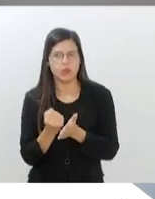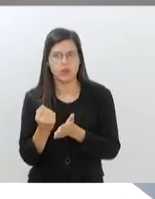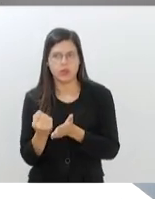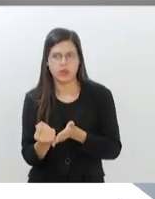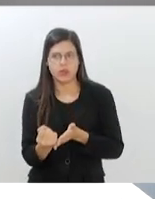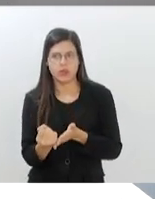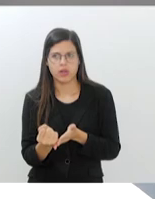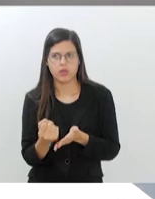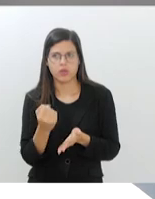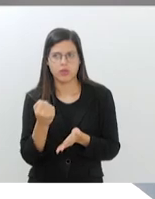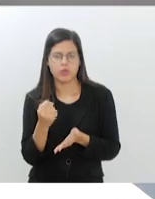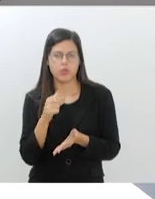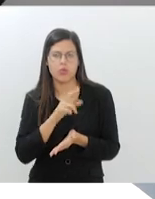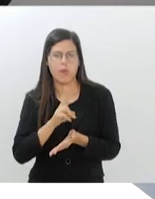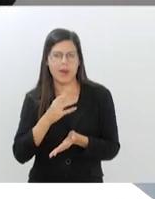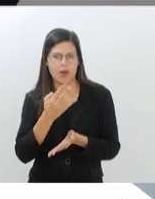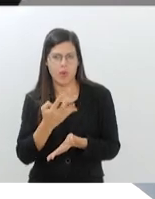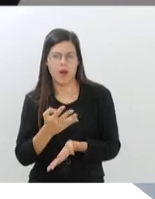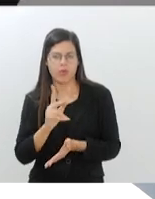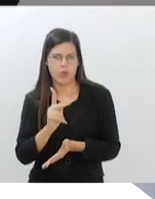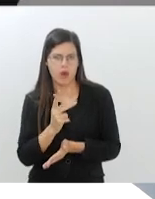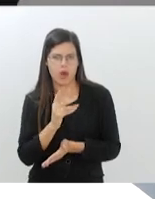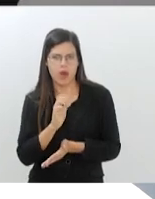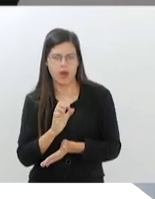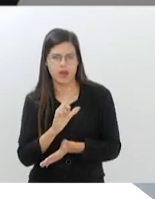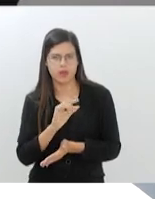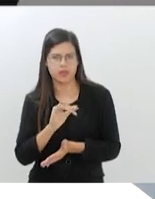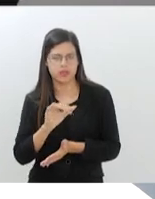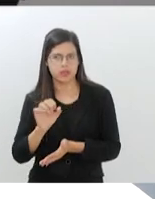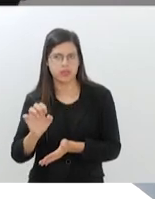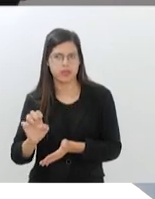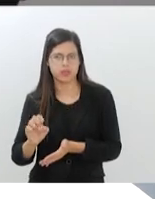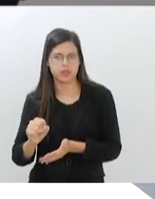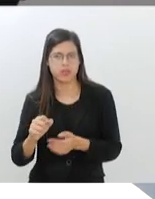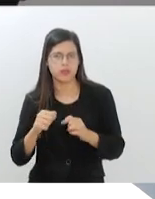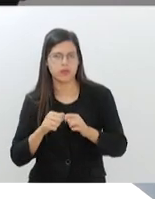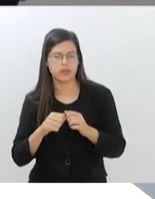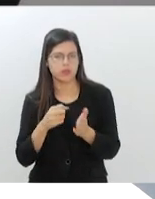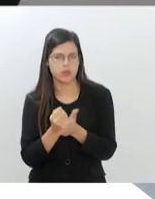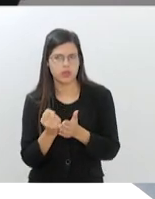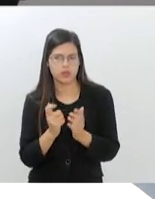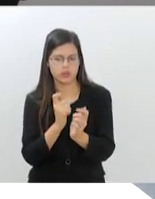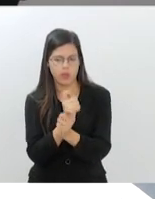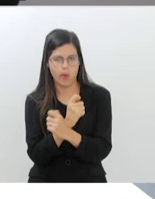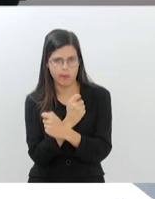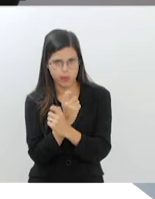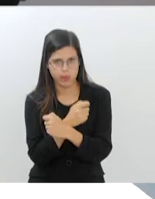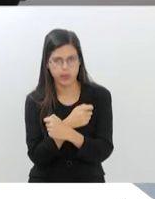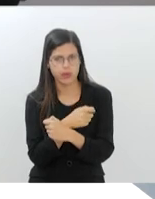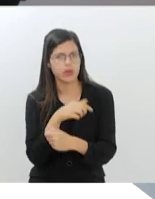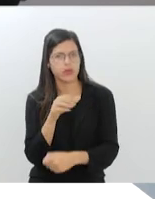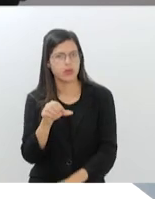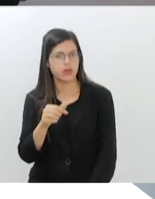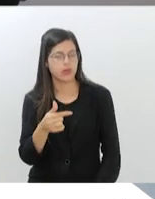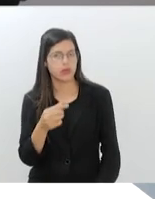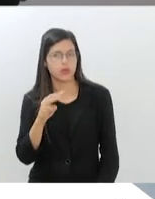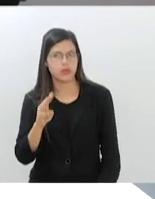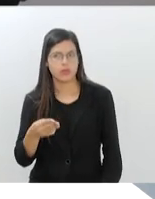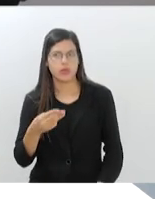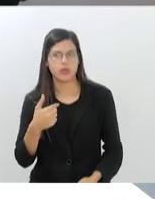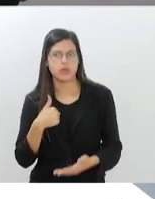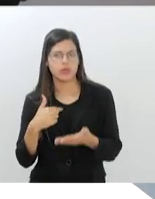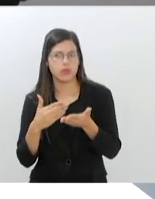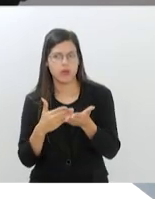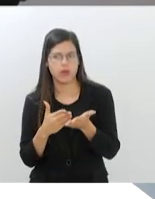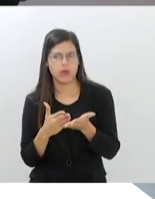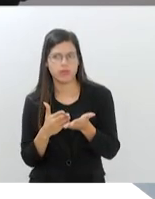quatro hélices fez esse contrato com a PUC de 92 milhões eu aprovei